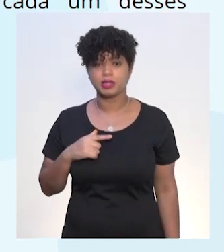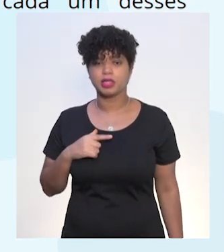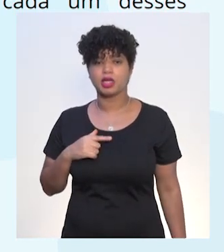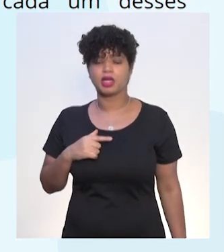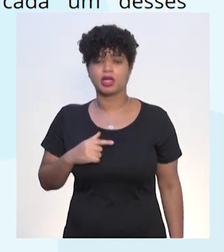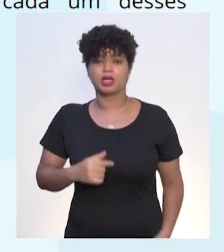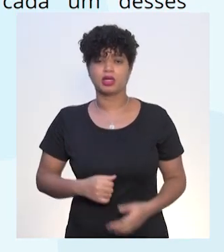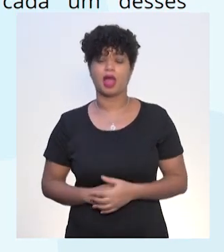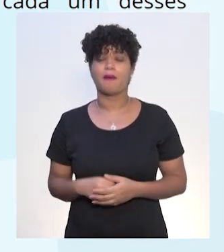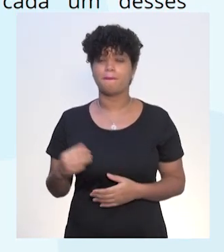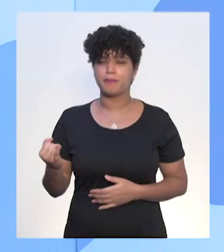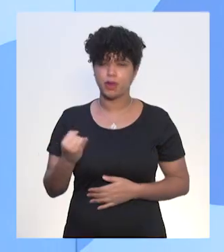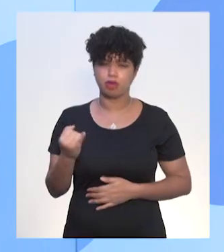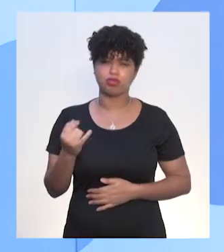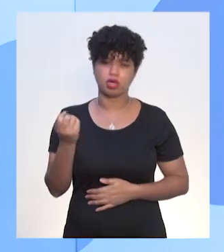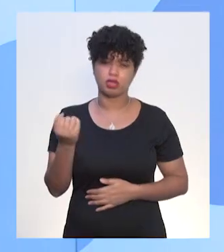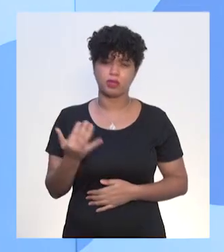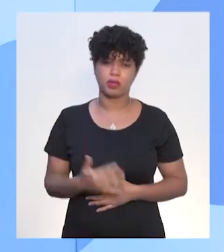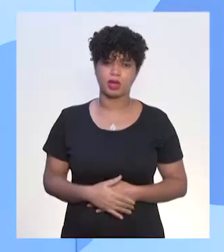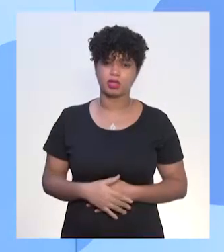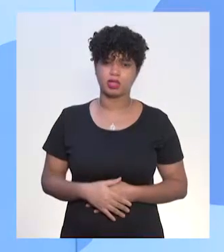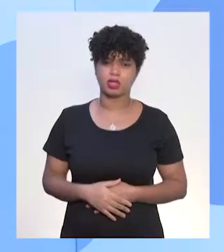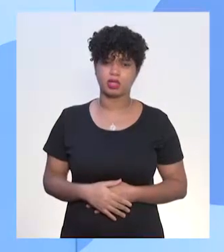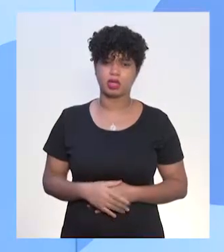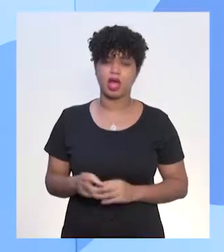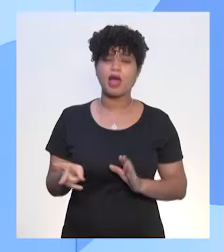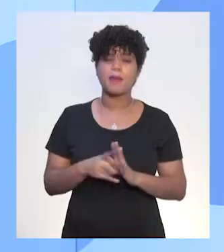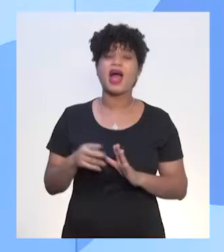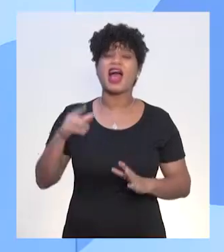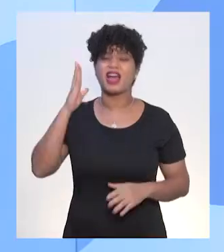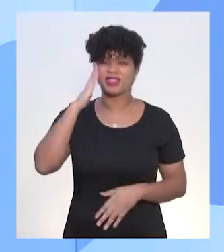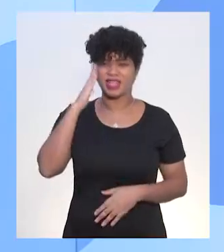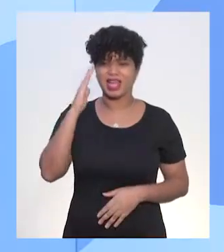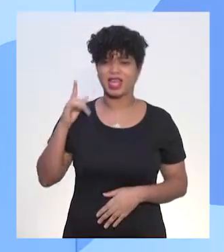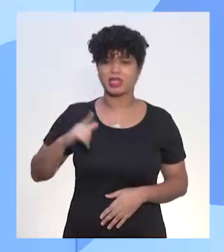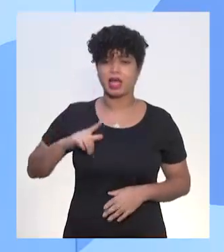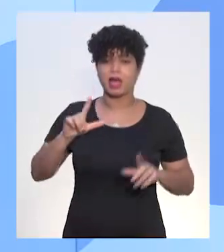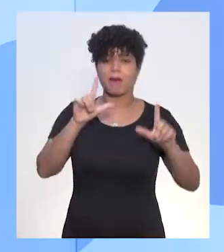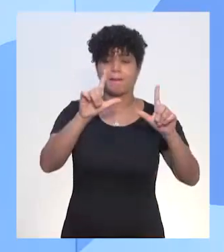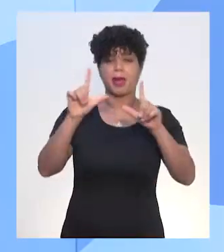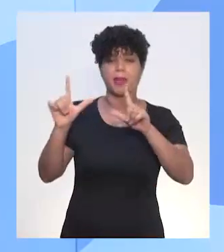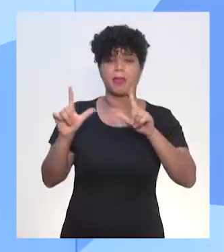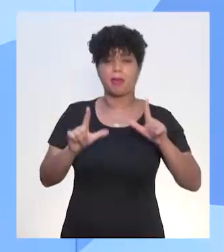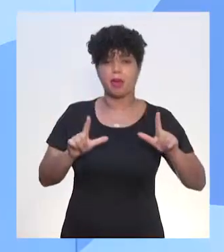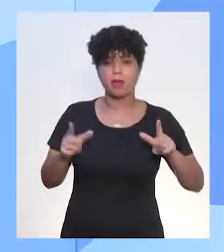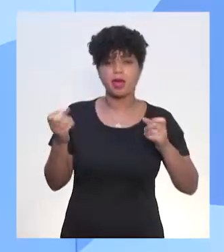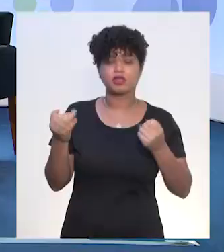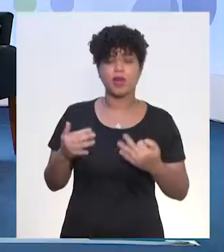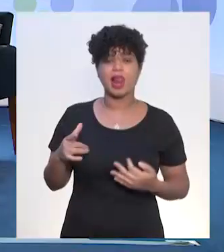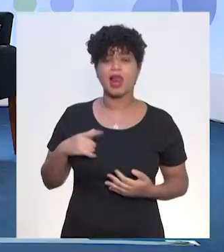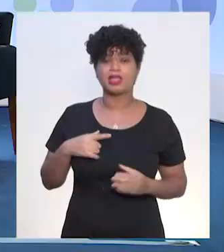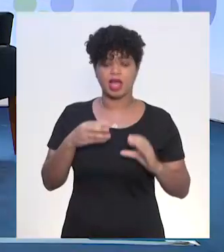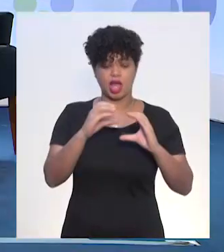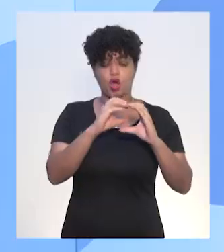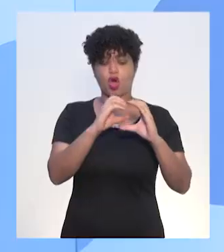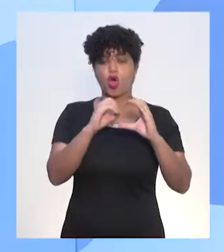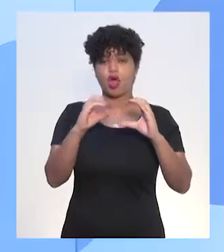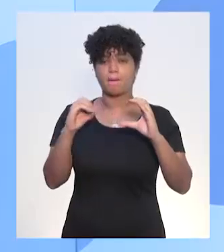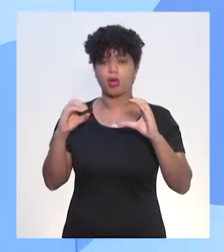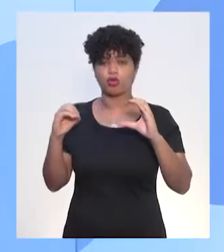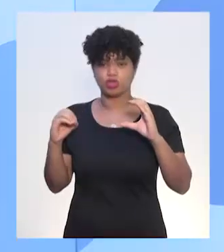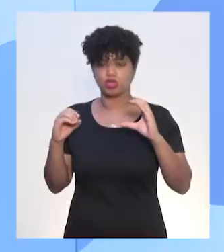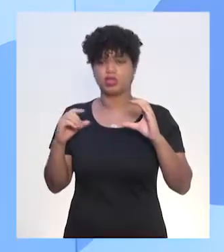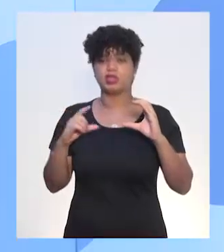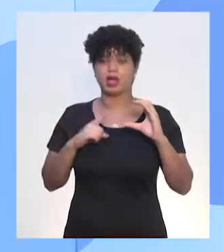acolhimento não foi Luiza foi aquela da Colcha de Retalhos né onde os estudantes através de emojis Eles